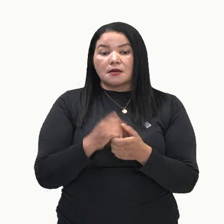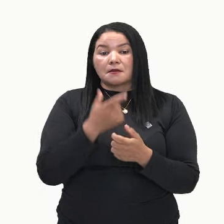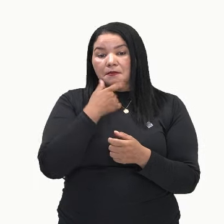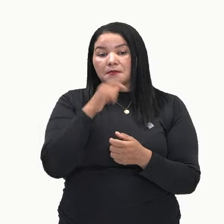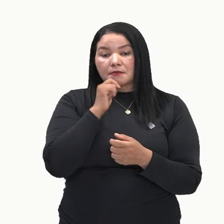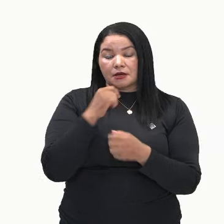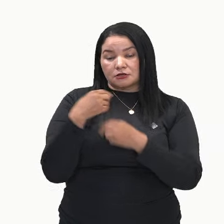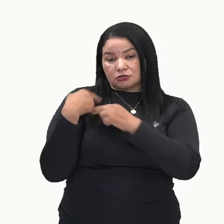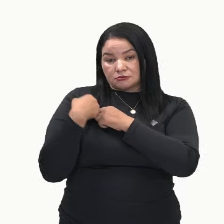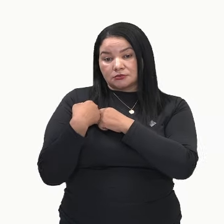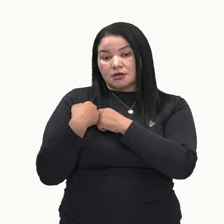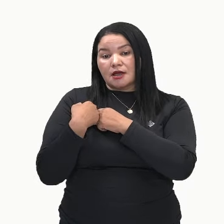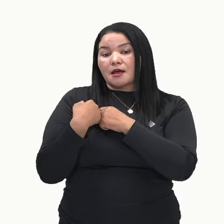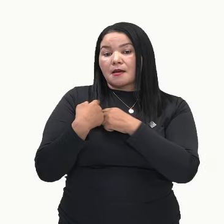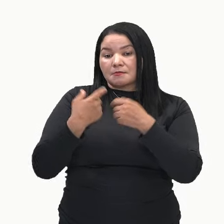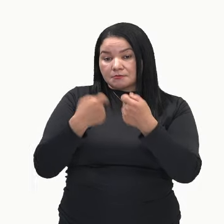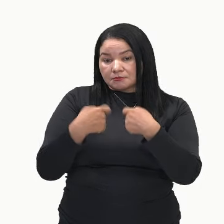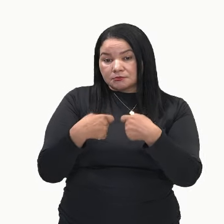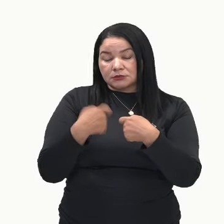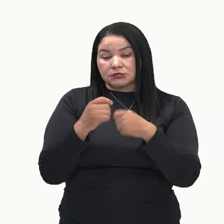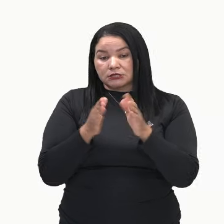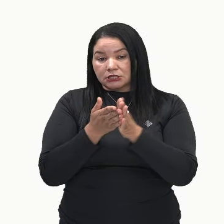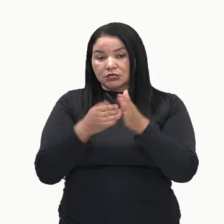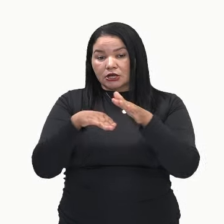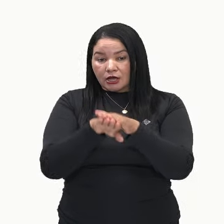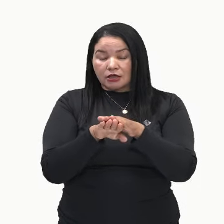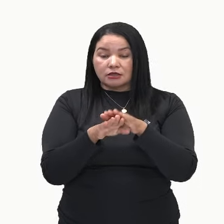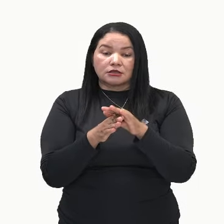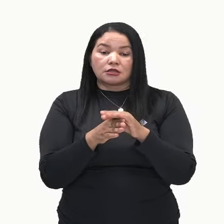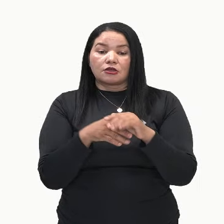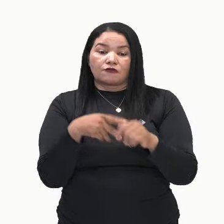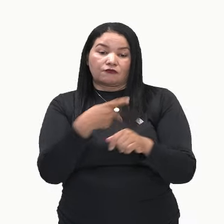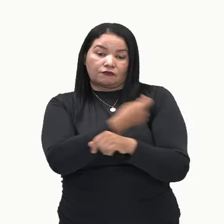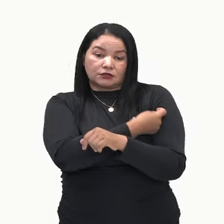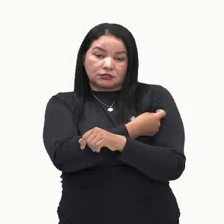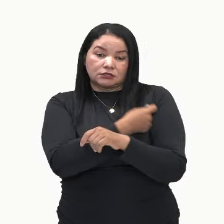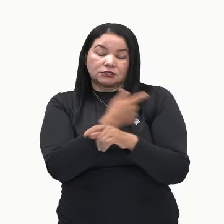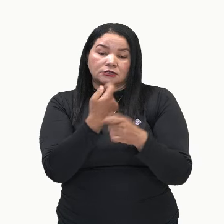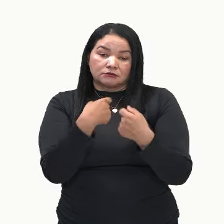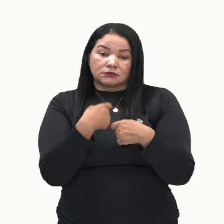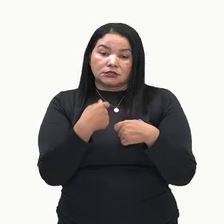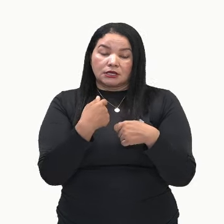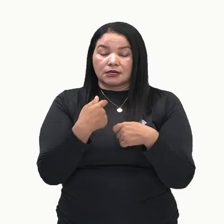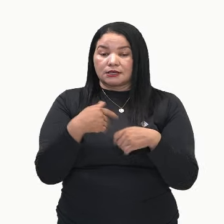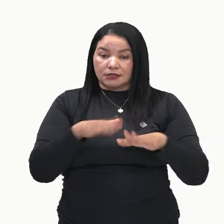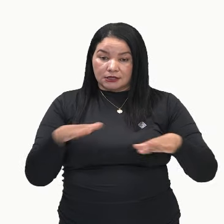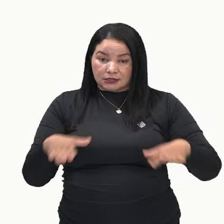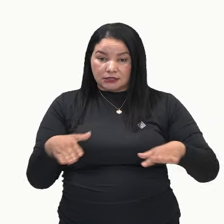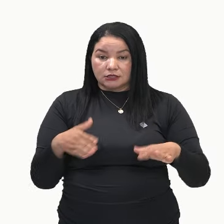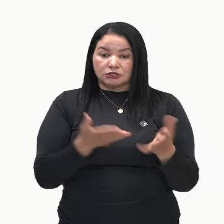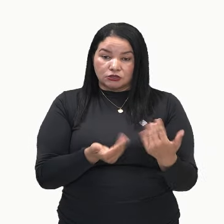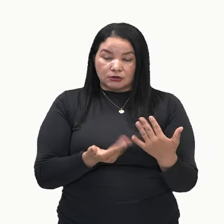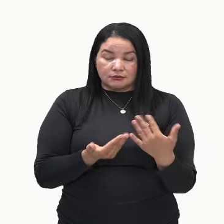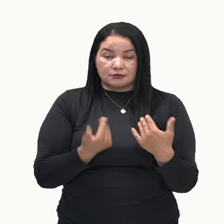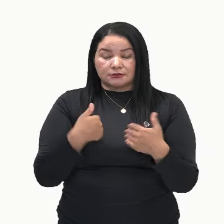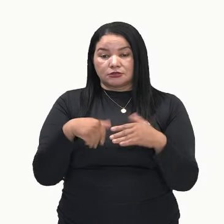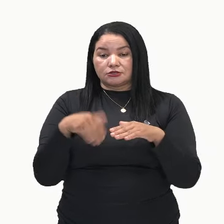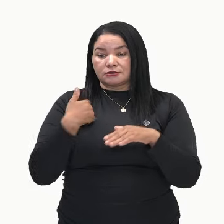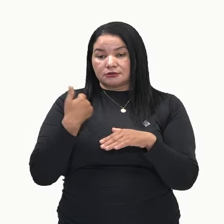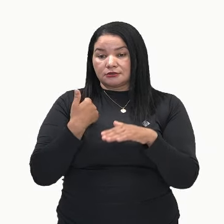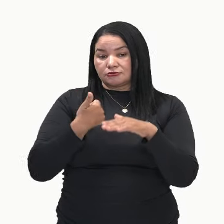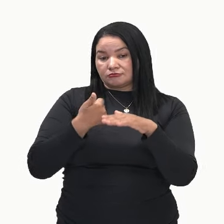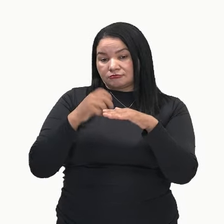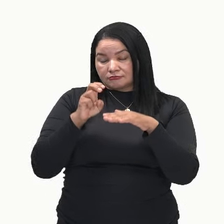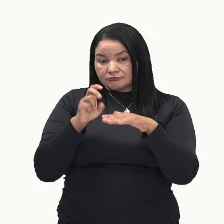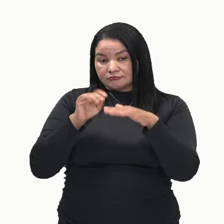mantenham a caderneta de vacinação de crianças e adolescentes menores de 15 anos atualizada. Eu tenho aqui o meu verbo,